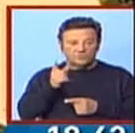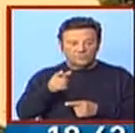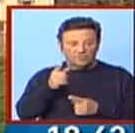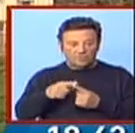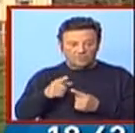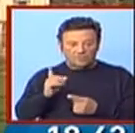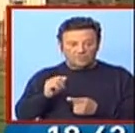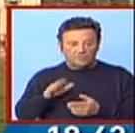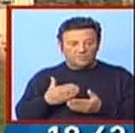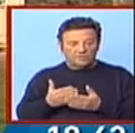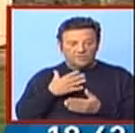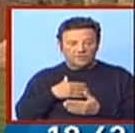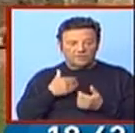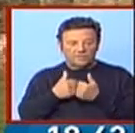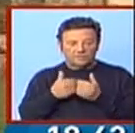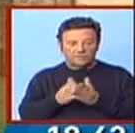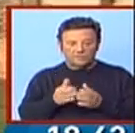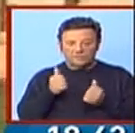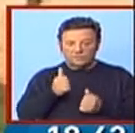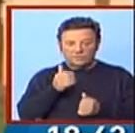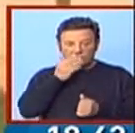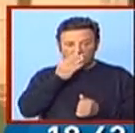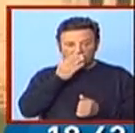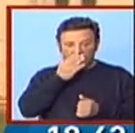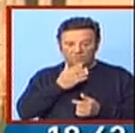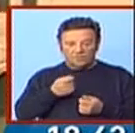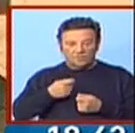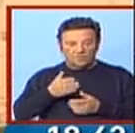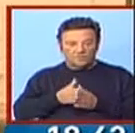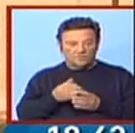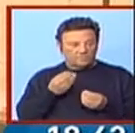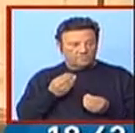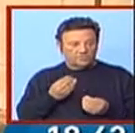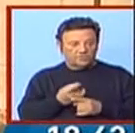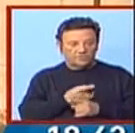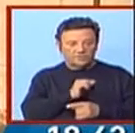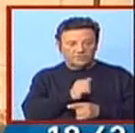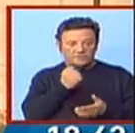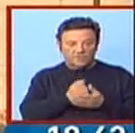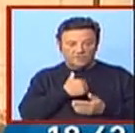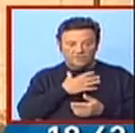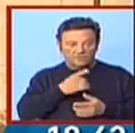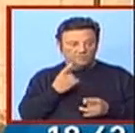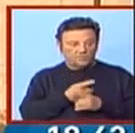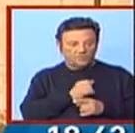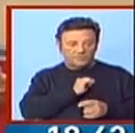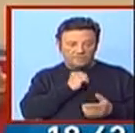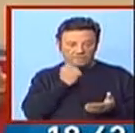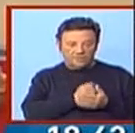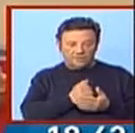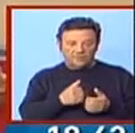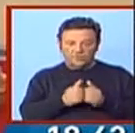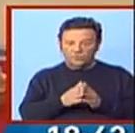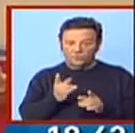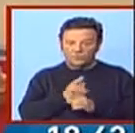além disso se propõe dar todos os bons usos à marca. Vamos também utilizar estes produtos com esta marca em tudo